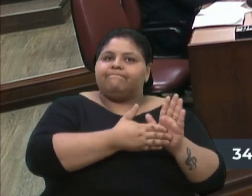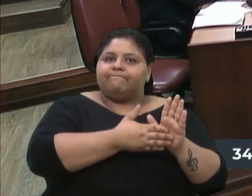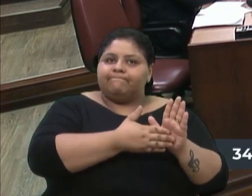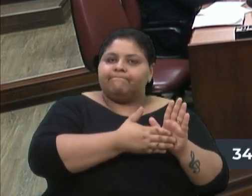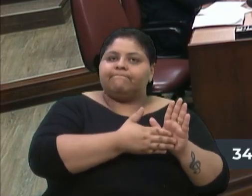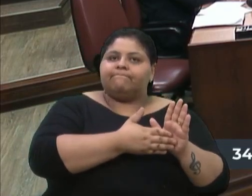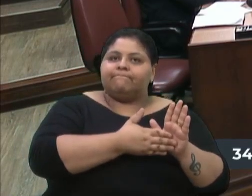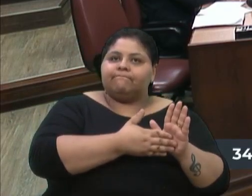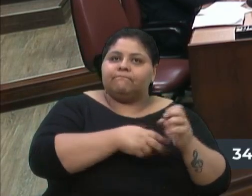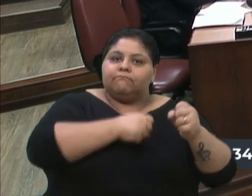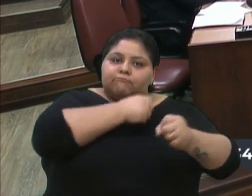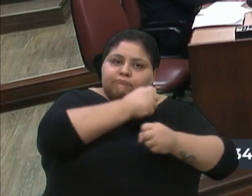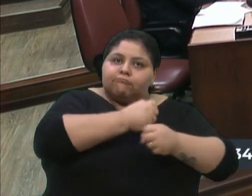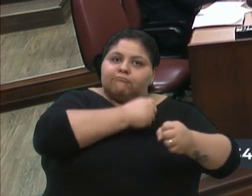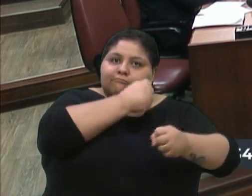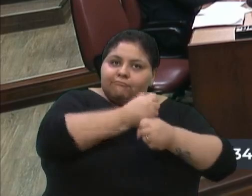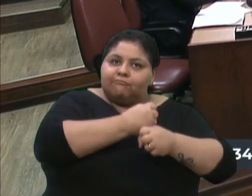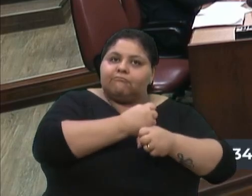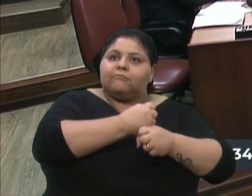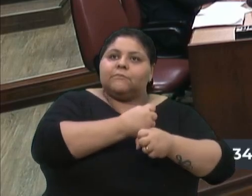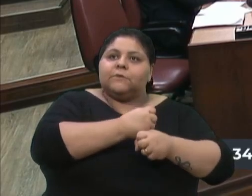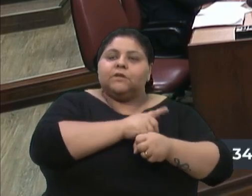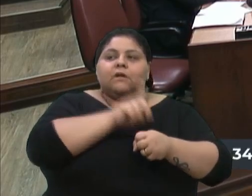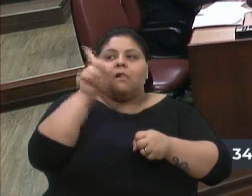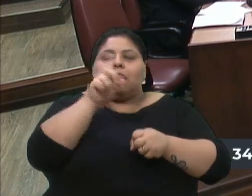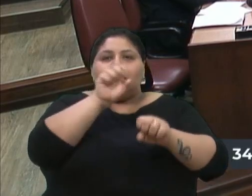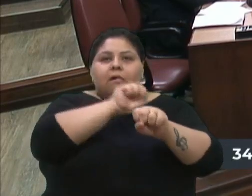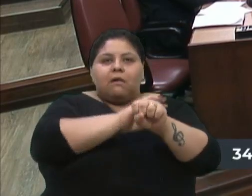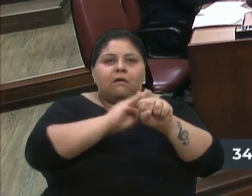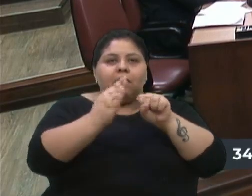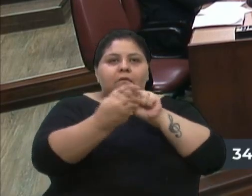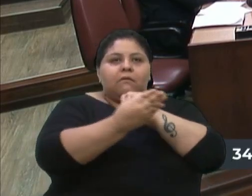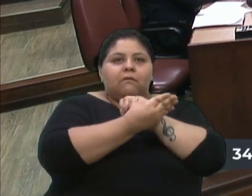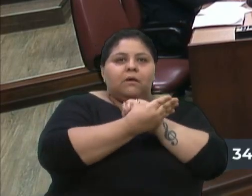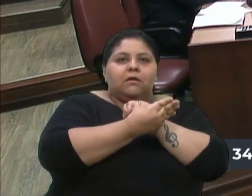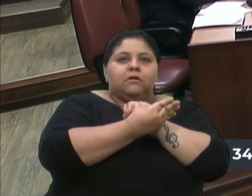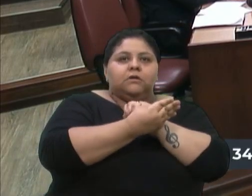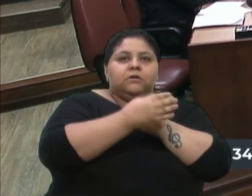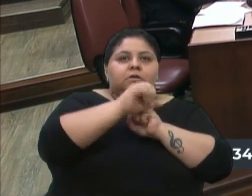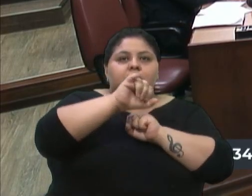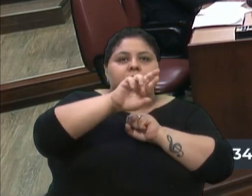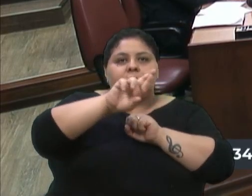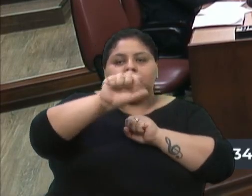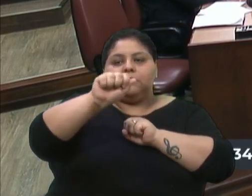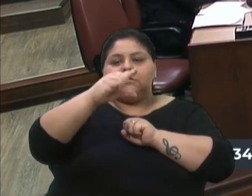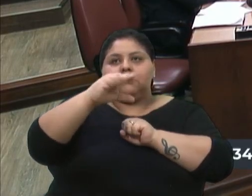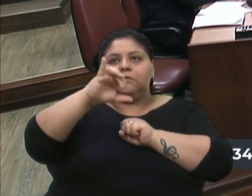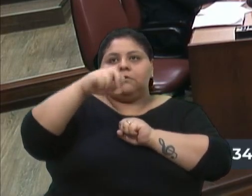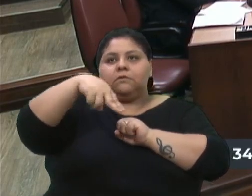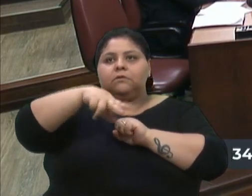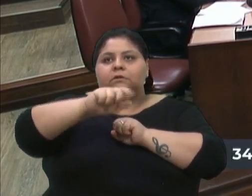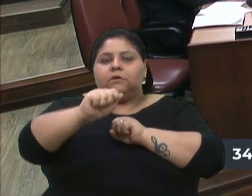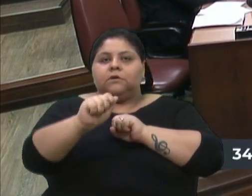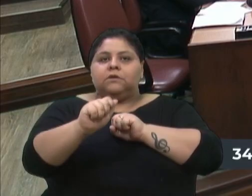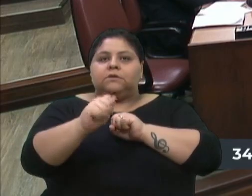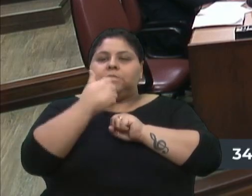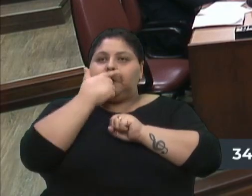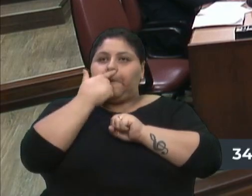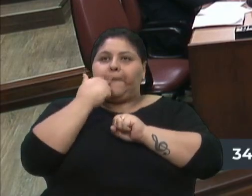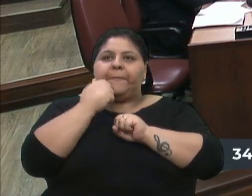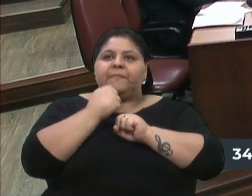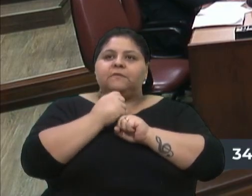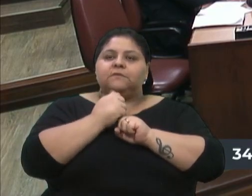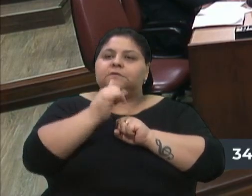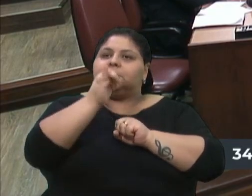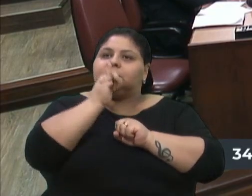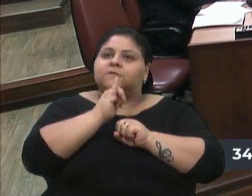de obras que o senhor mesmo tem conhecimento. Lá no bairro Jardim Iracema, é um exemplo, Rua Marta Vale Bassanese, ali